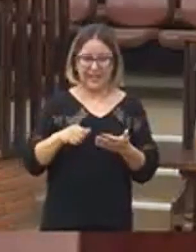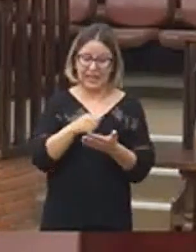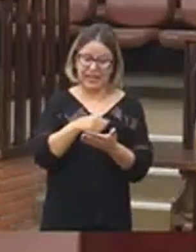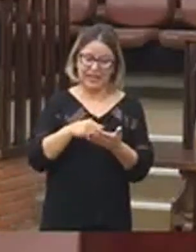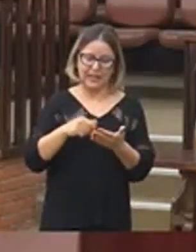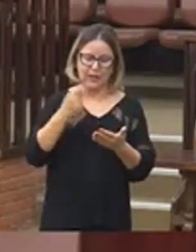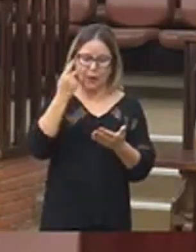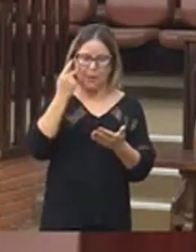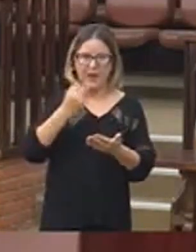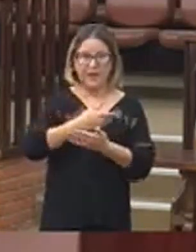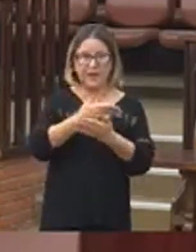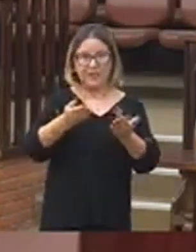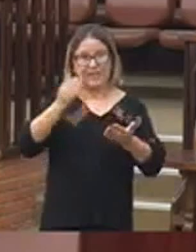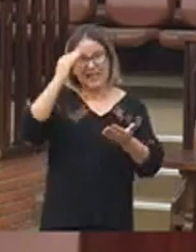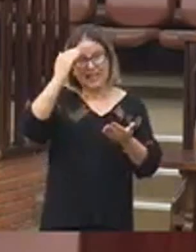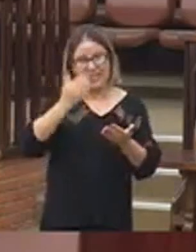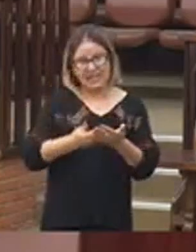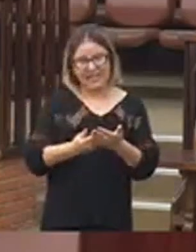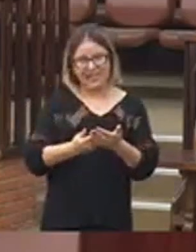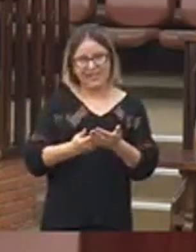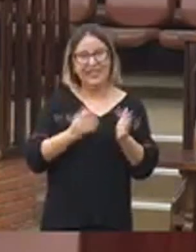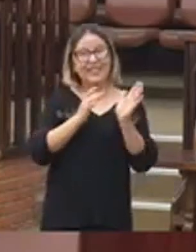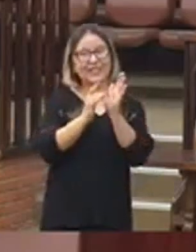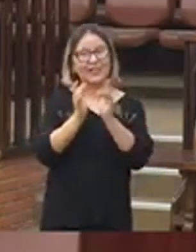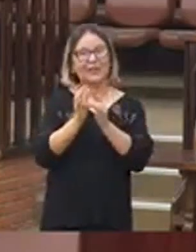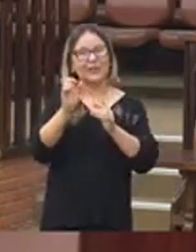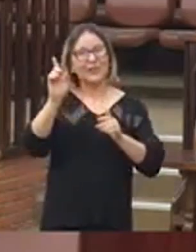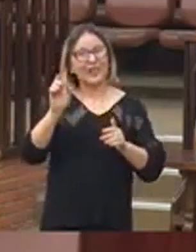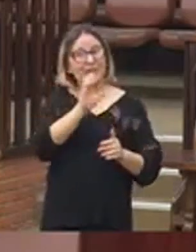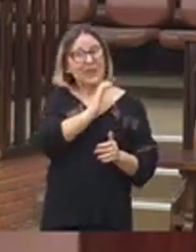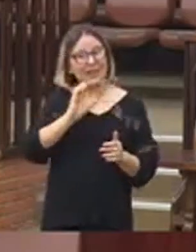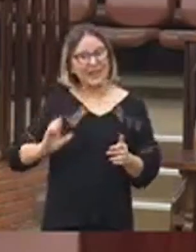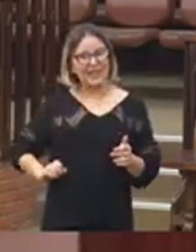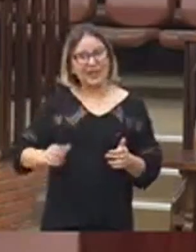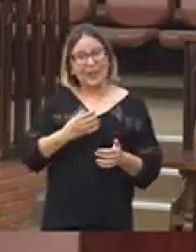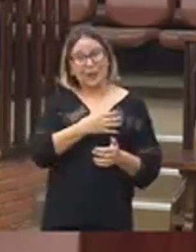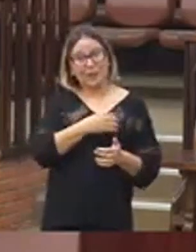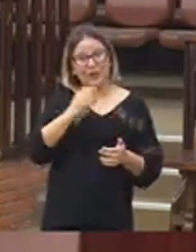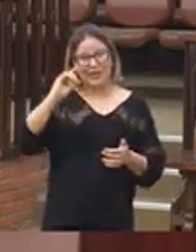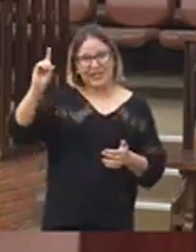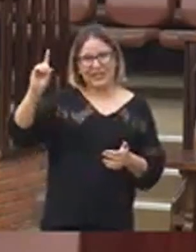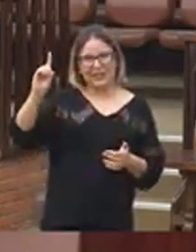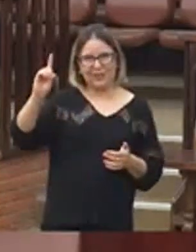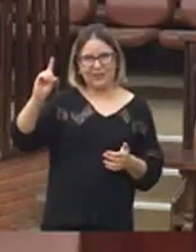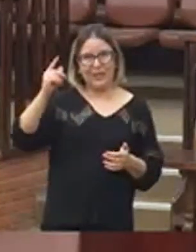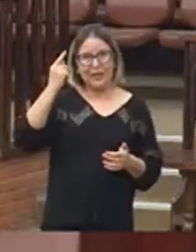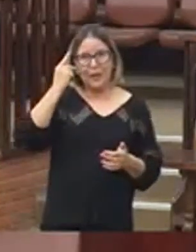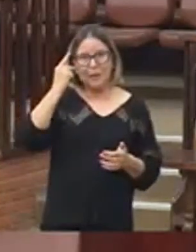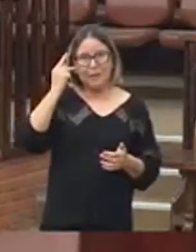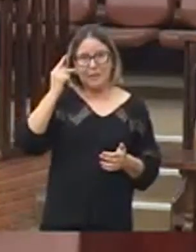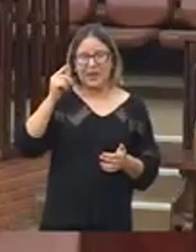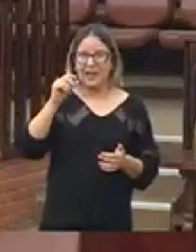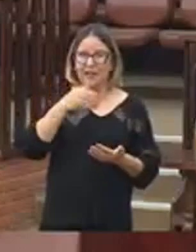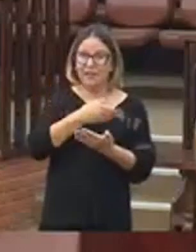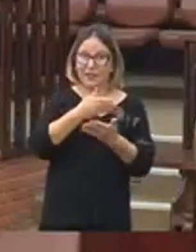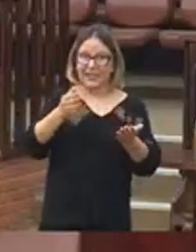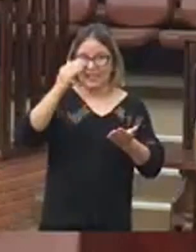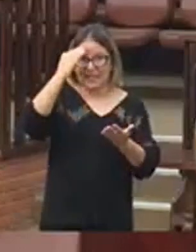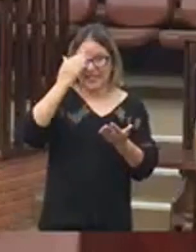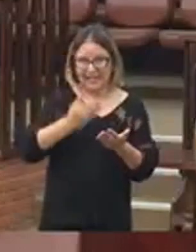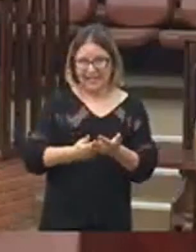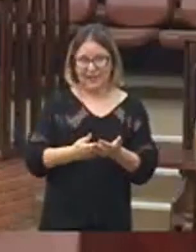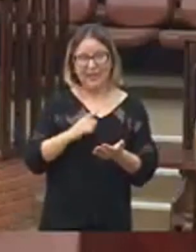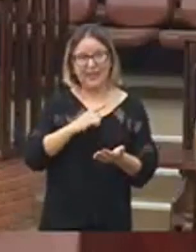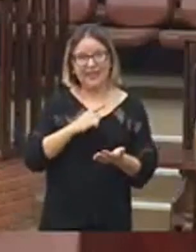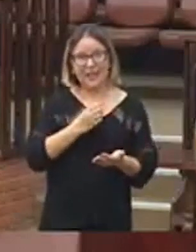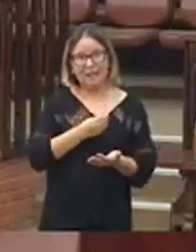que Jesus é o Cristo, o Filho de Deus, e que para que crendo tenhais vida em seu nome.